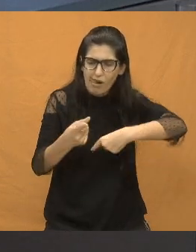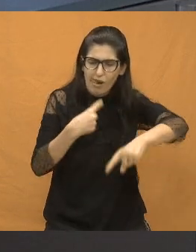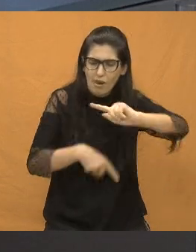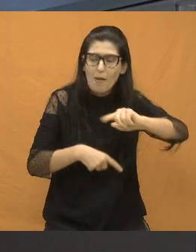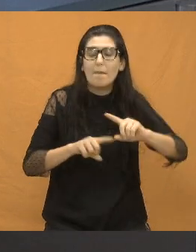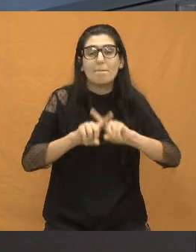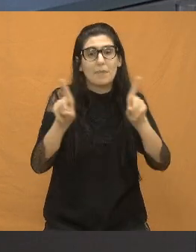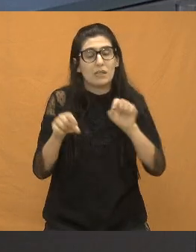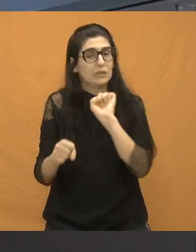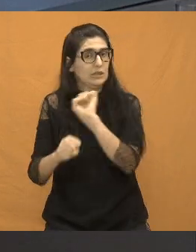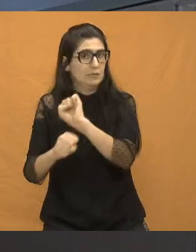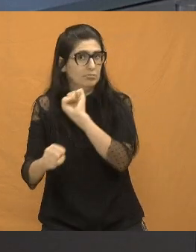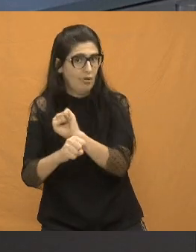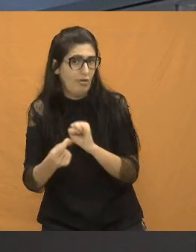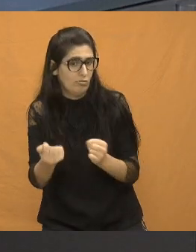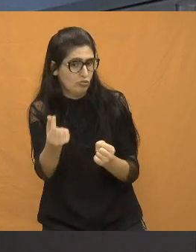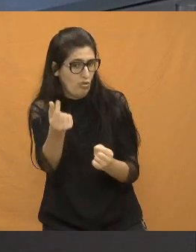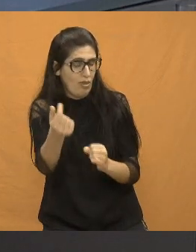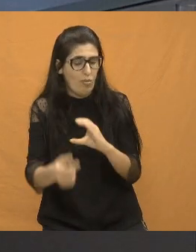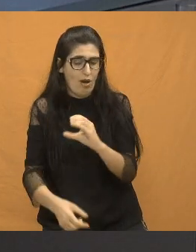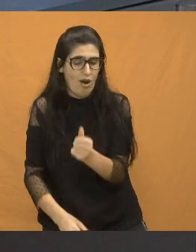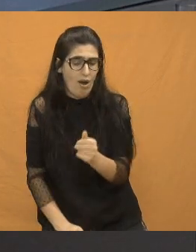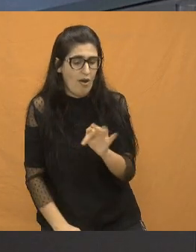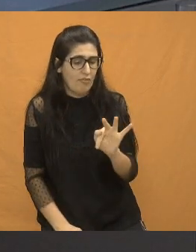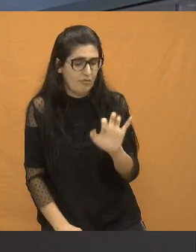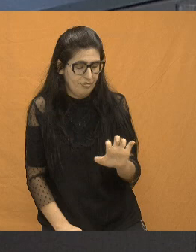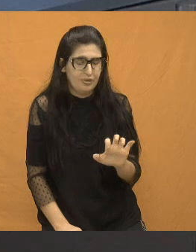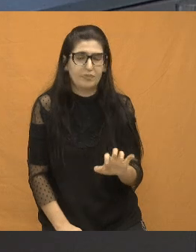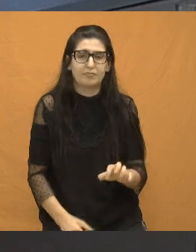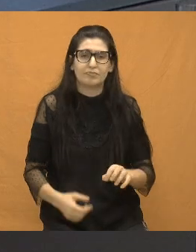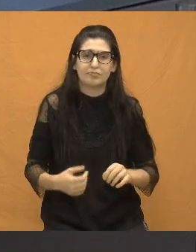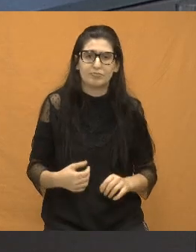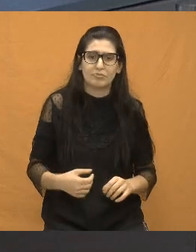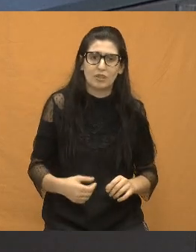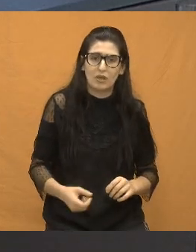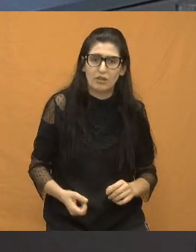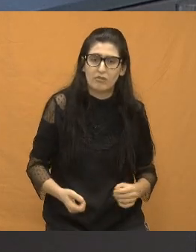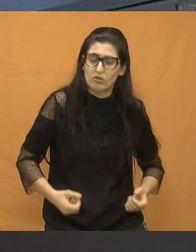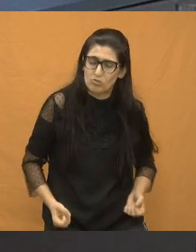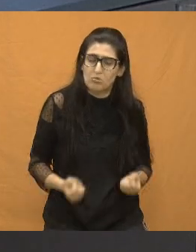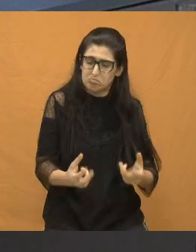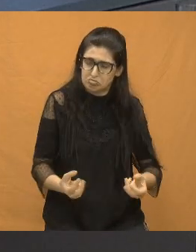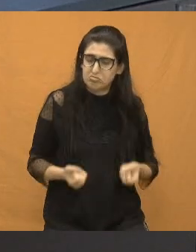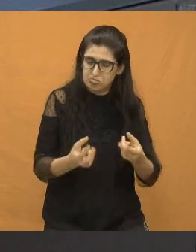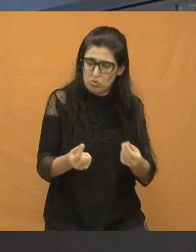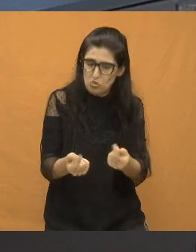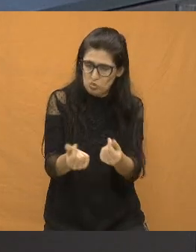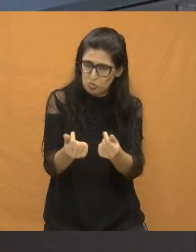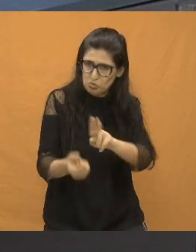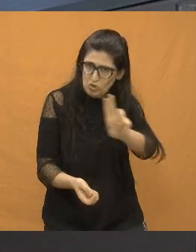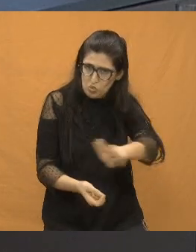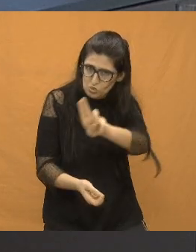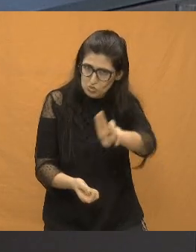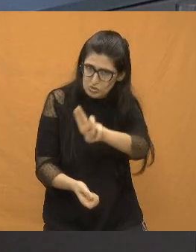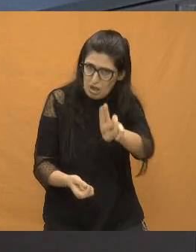o financiamento do CAF e se fazer os investimentos que foram previstos.